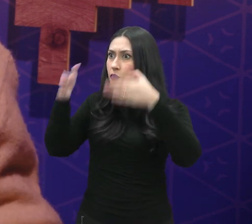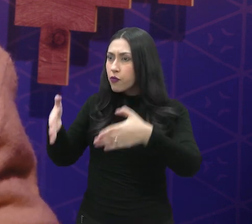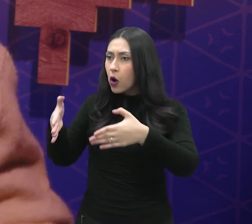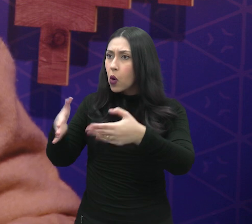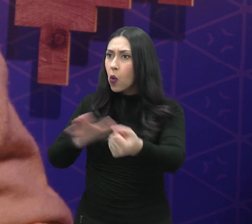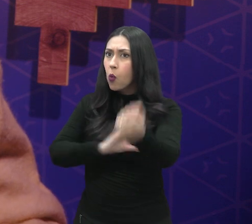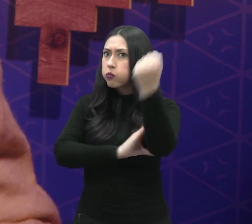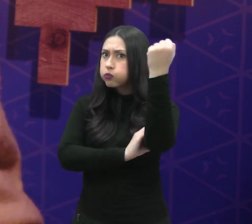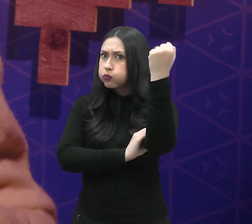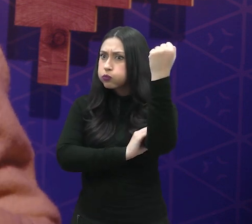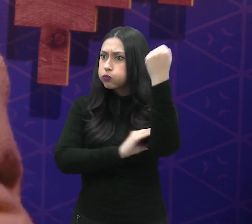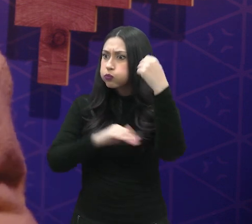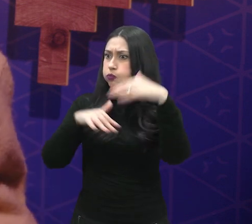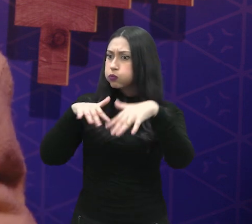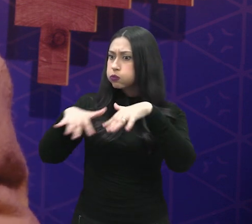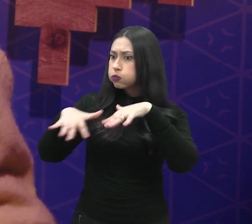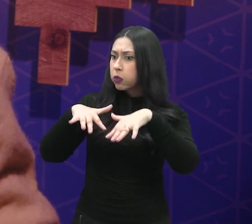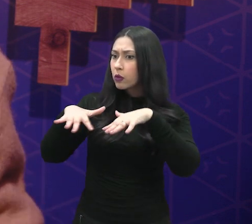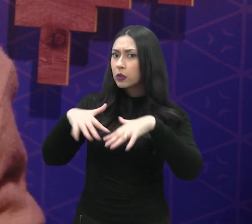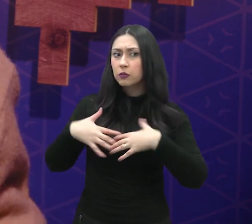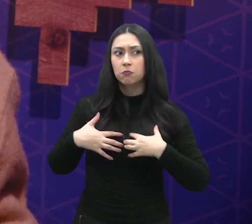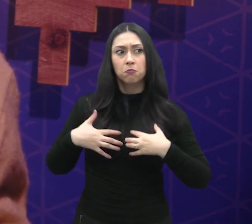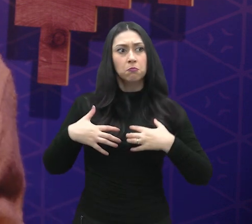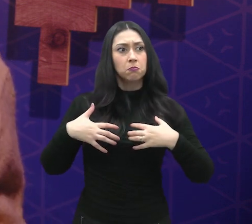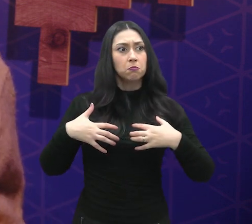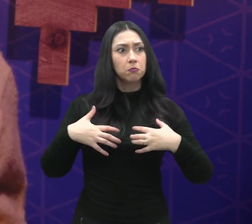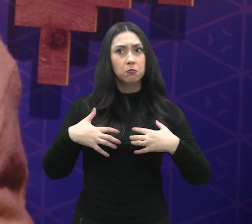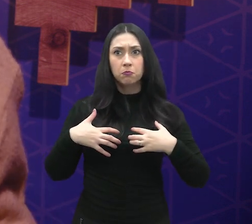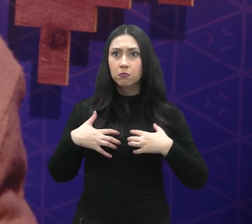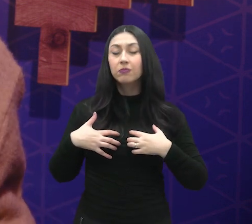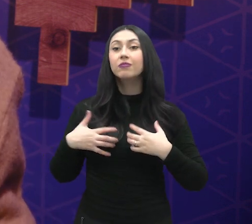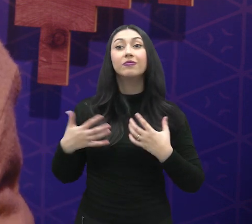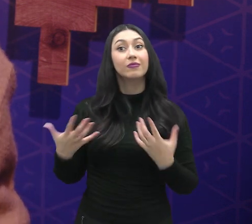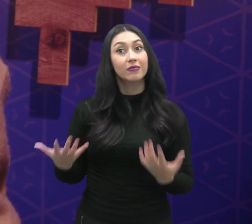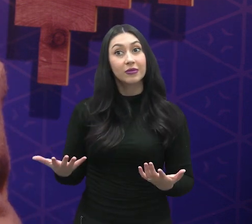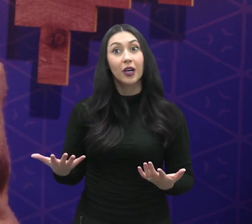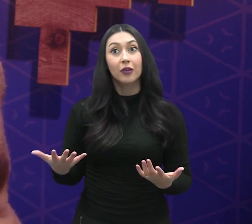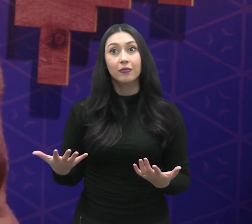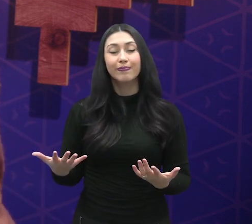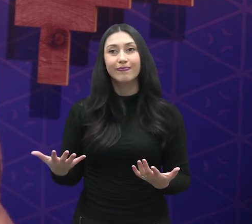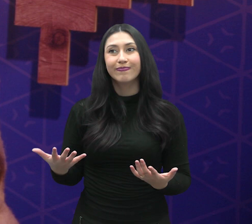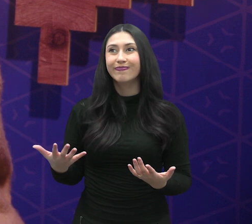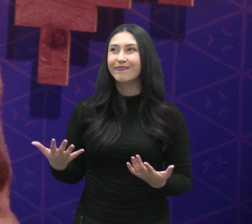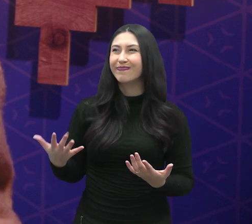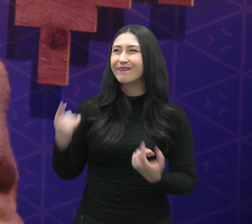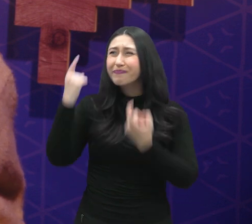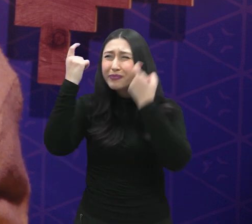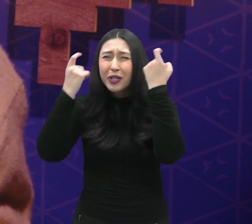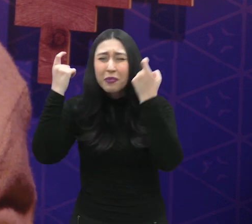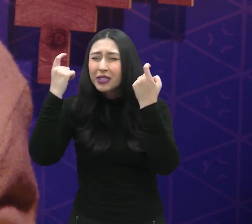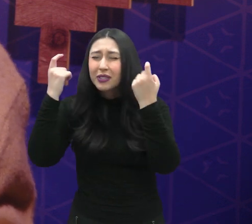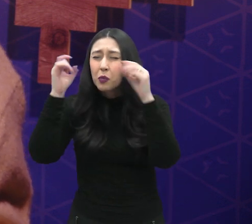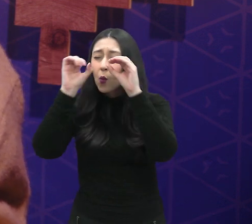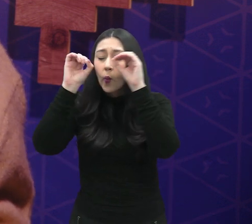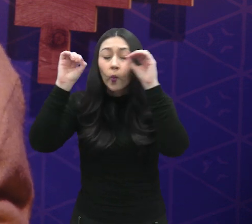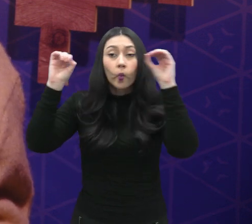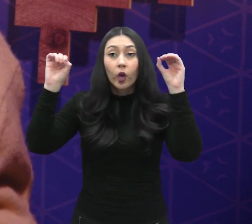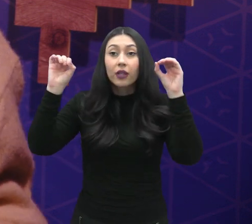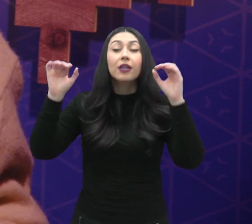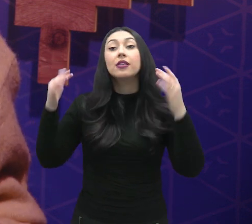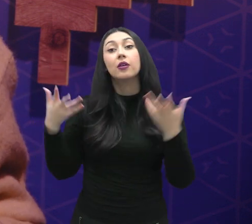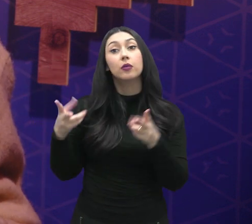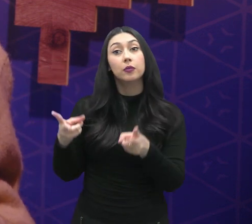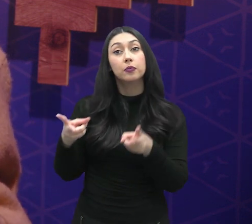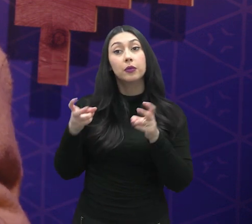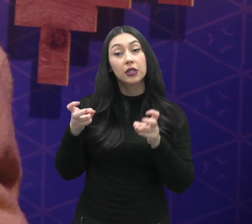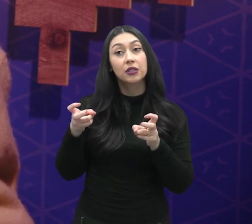essa série, preciso fazer isso, preciso me concentrar no meu movimento, preciso me concentrar na minha respiração. Então, pensamentos aleatórios acabam não